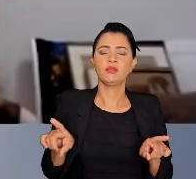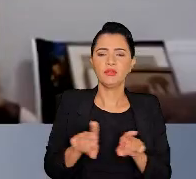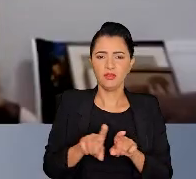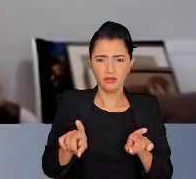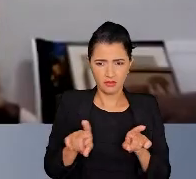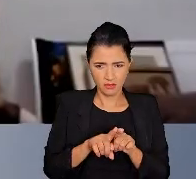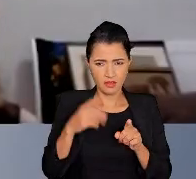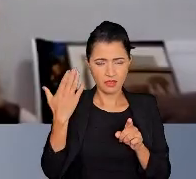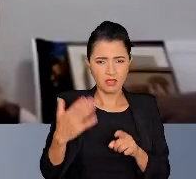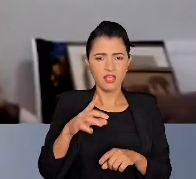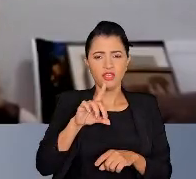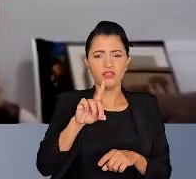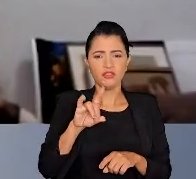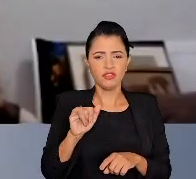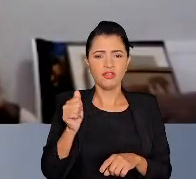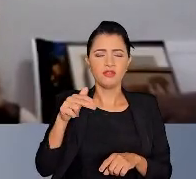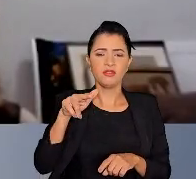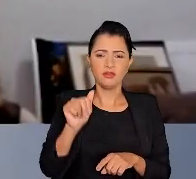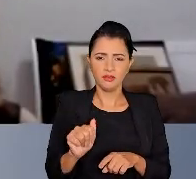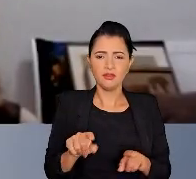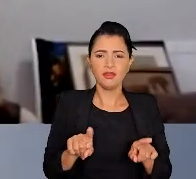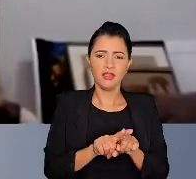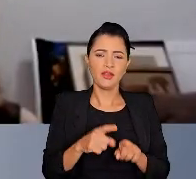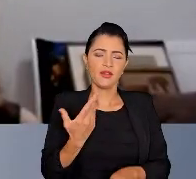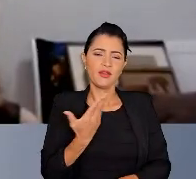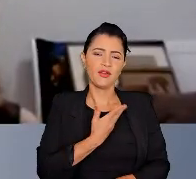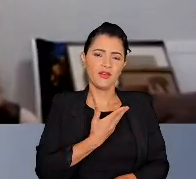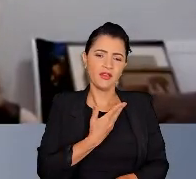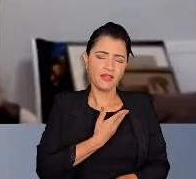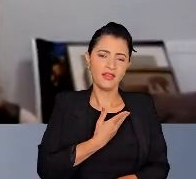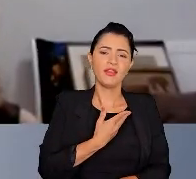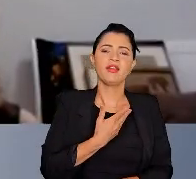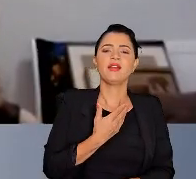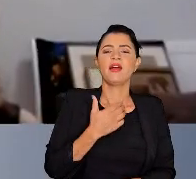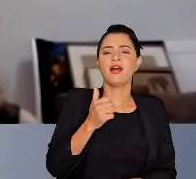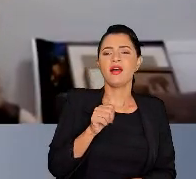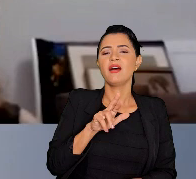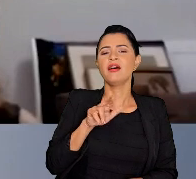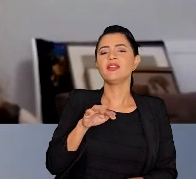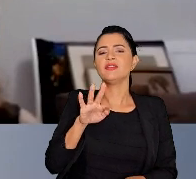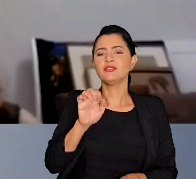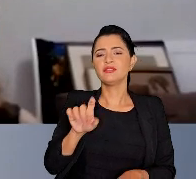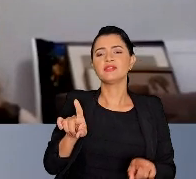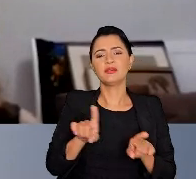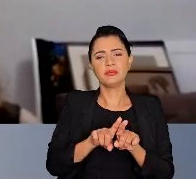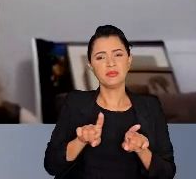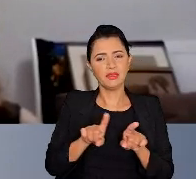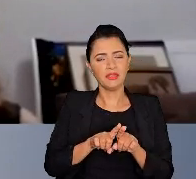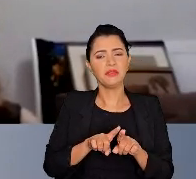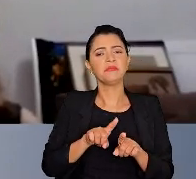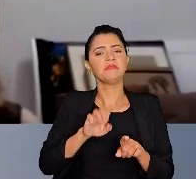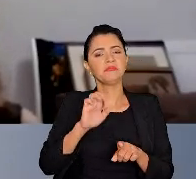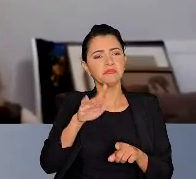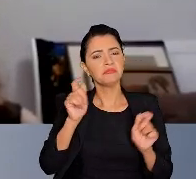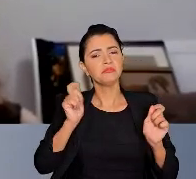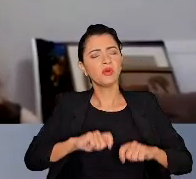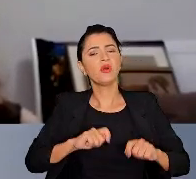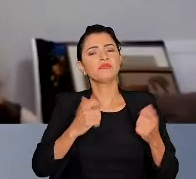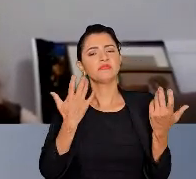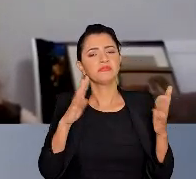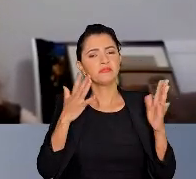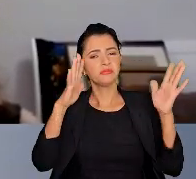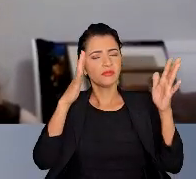da doutora Diana. E também a nossa colega Vera Cecília Arantes. A IMAG poderia comemorar